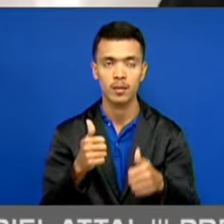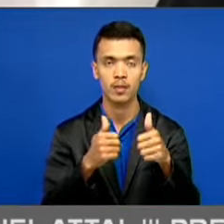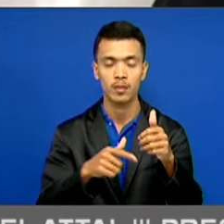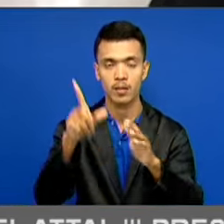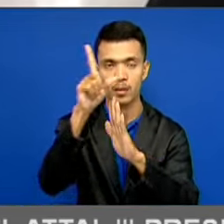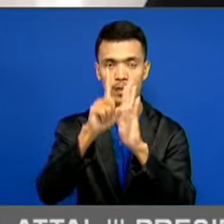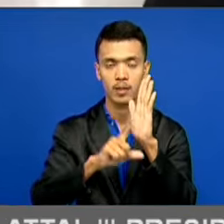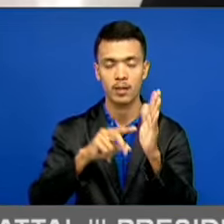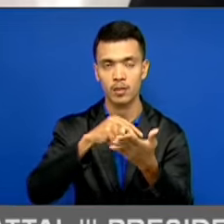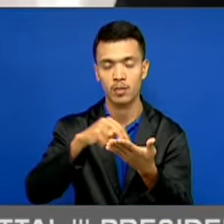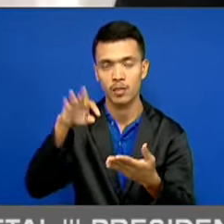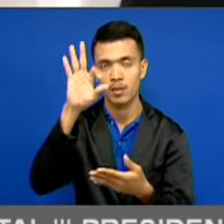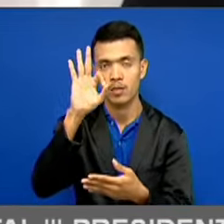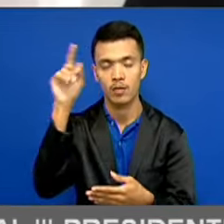número